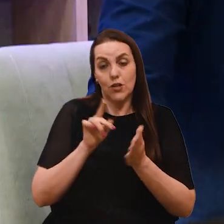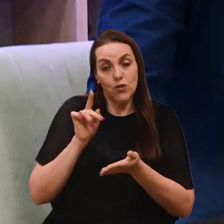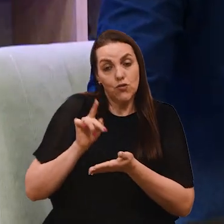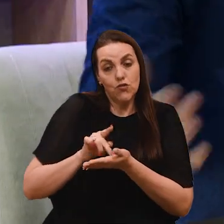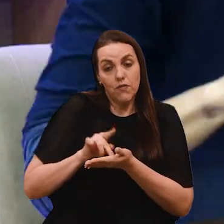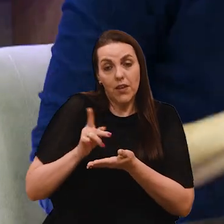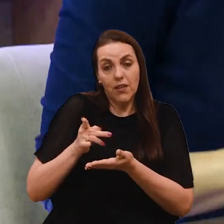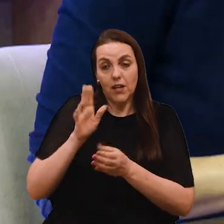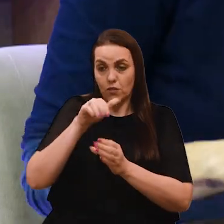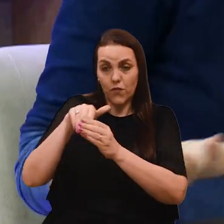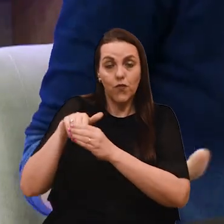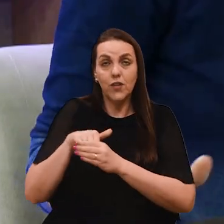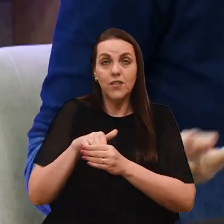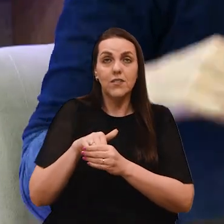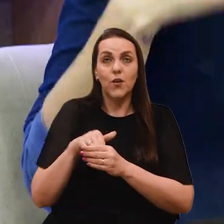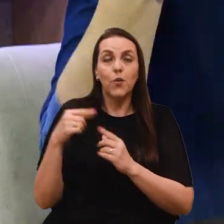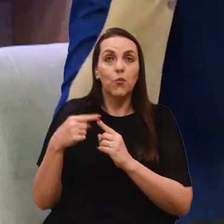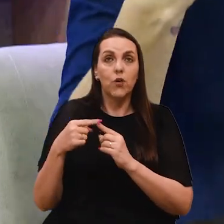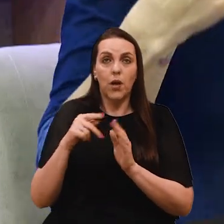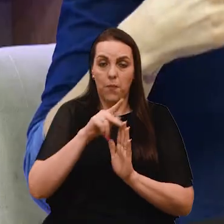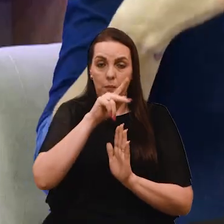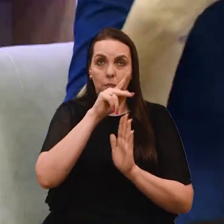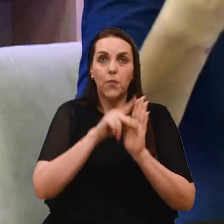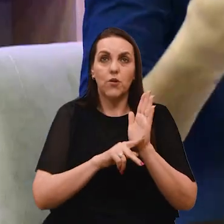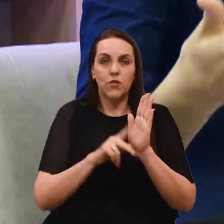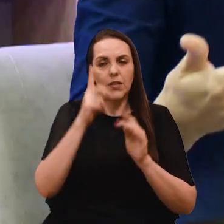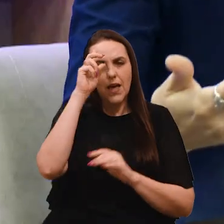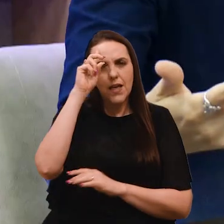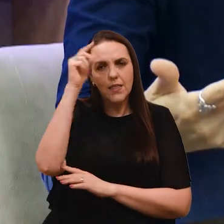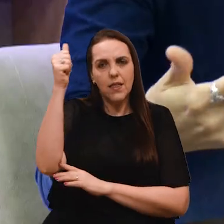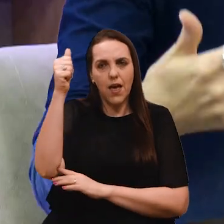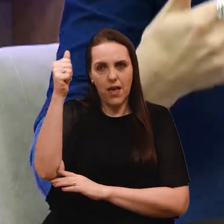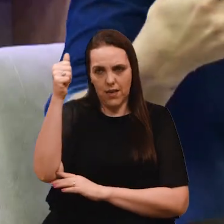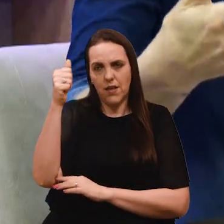colocarem em votação, porque eles são projetos, são ideias de